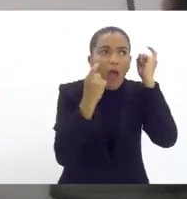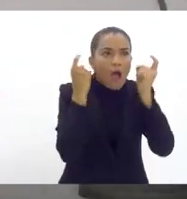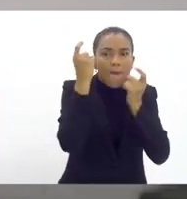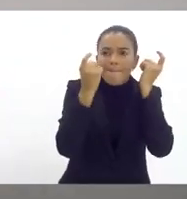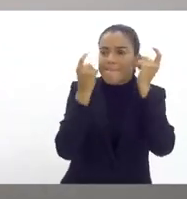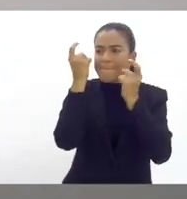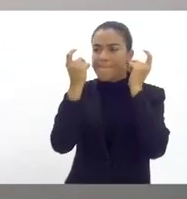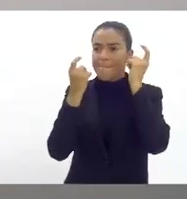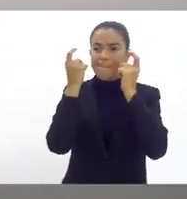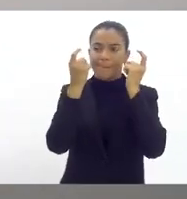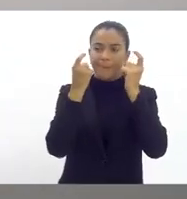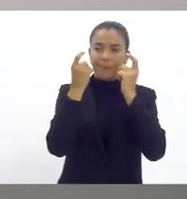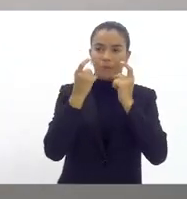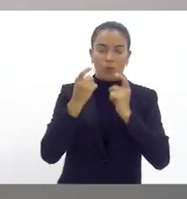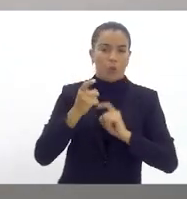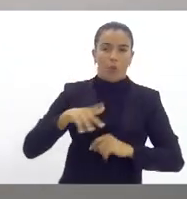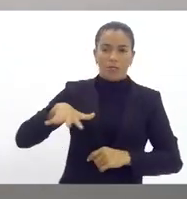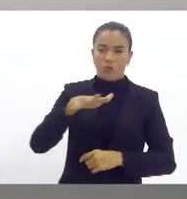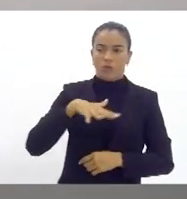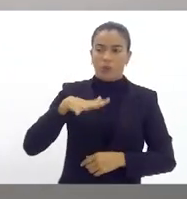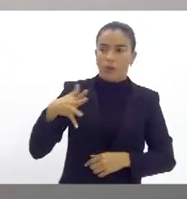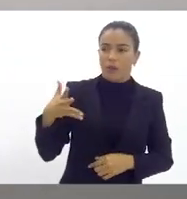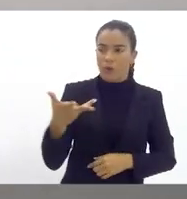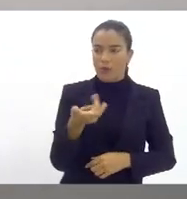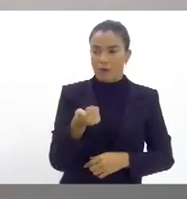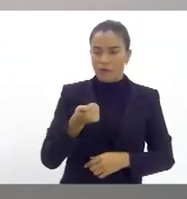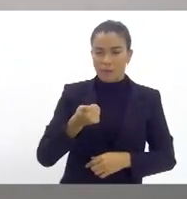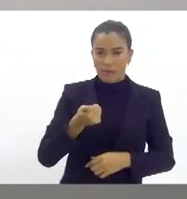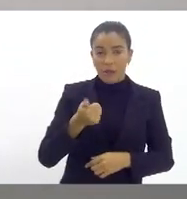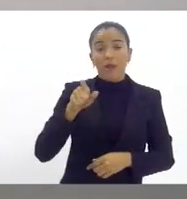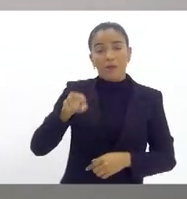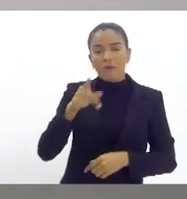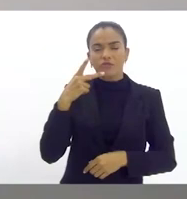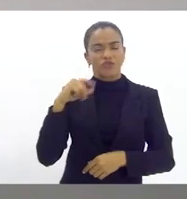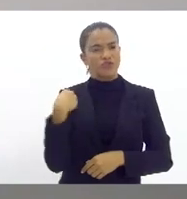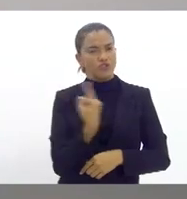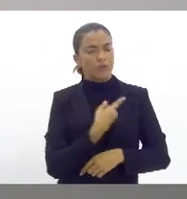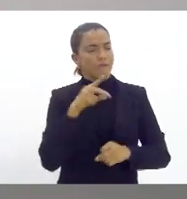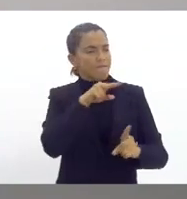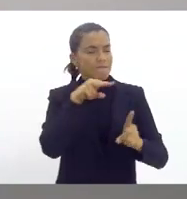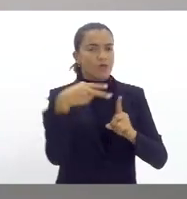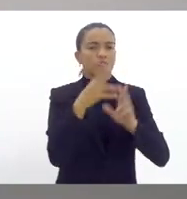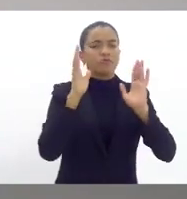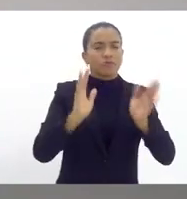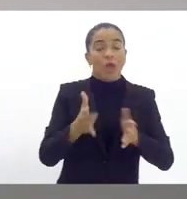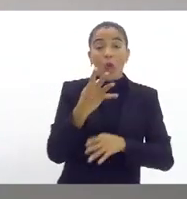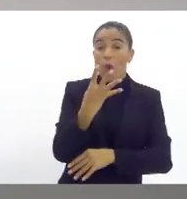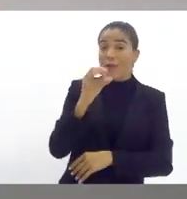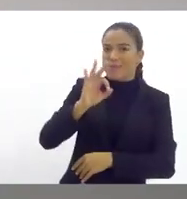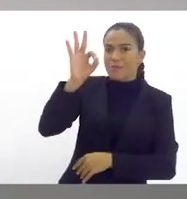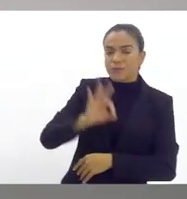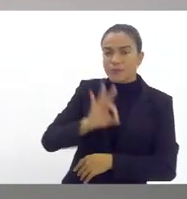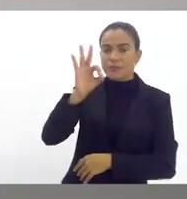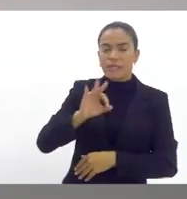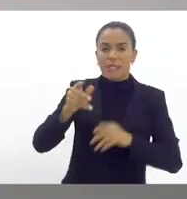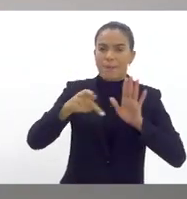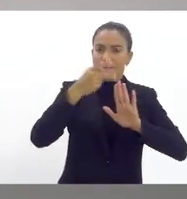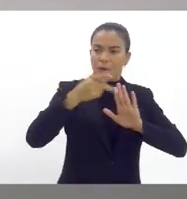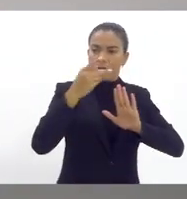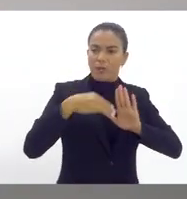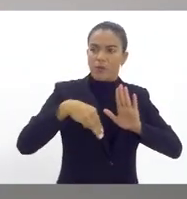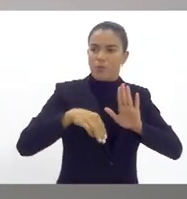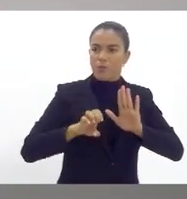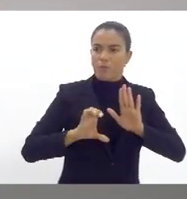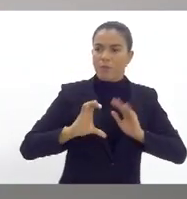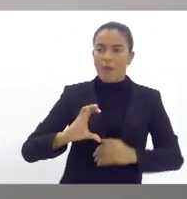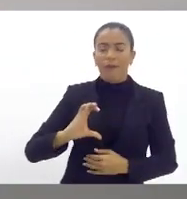preocupar com essa questão da qualidade e o que a gente tem visto principalmente com esses 40% dessa portaria do MEC